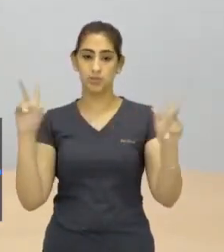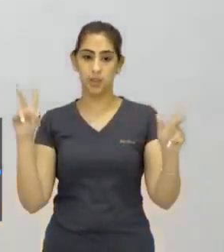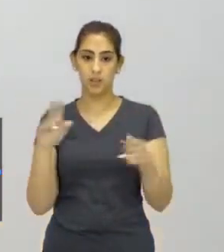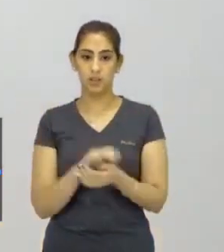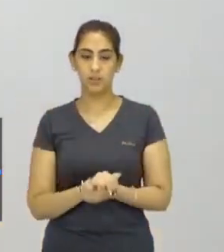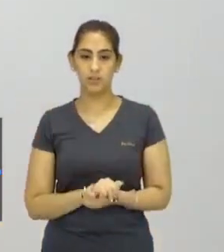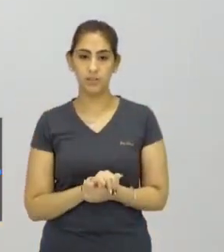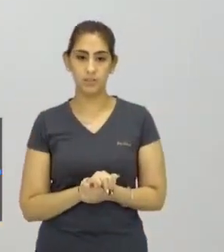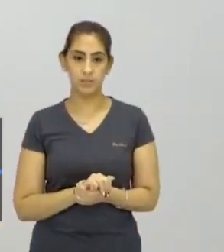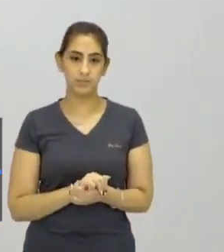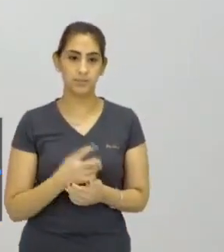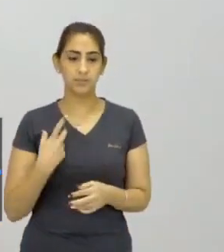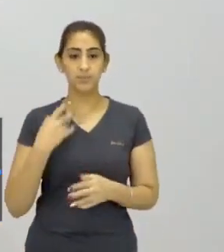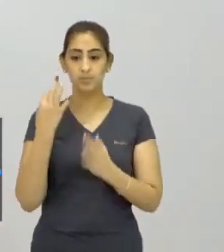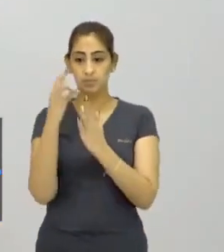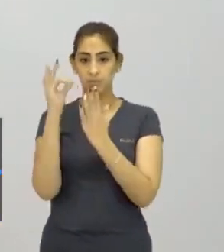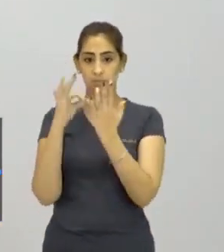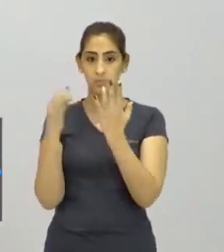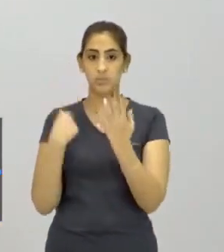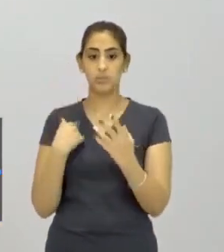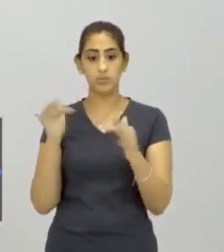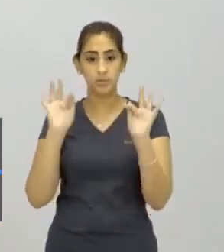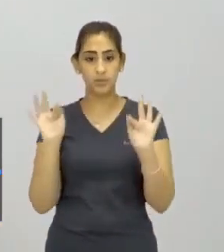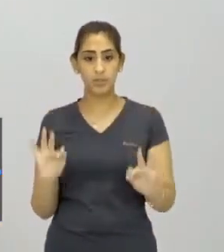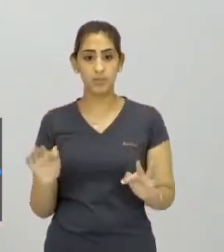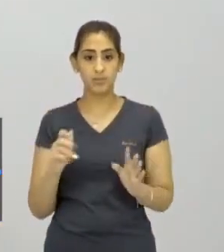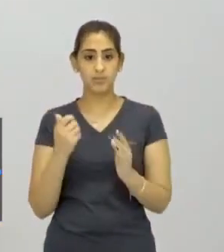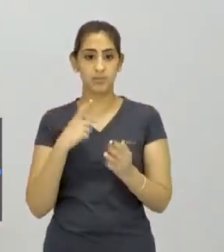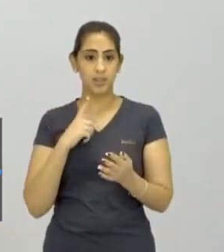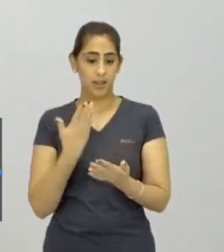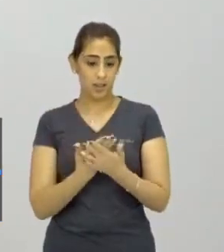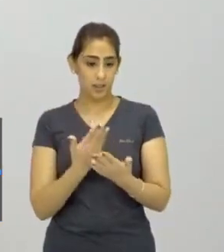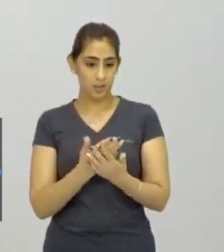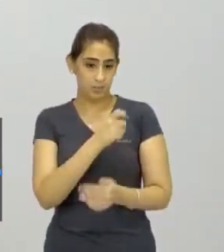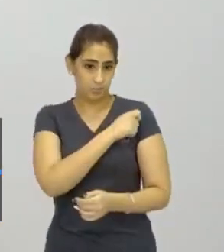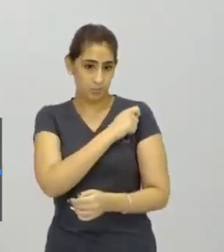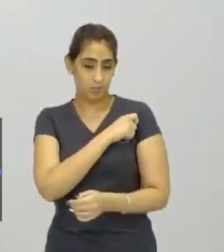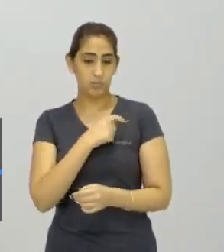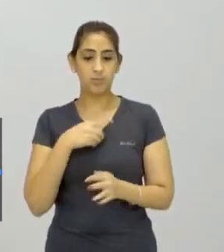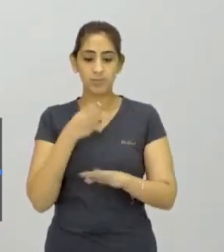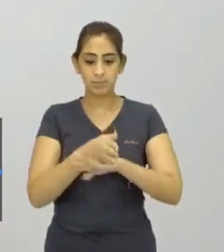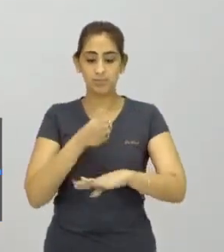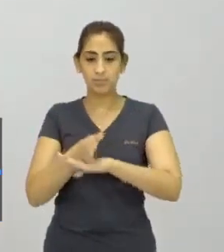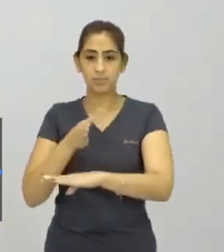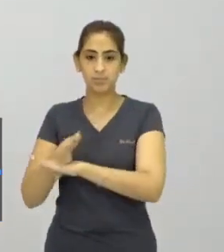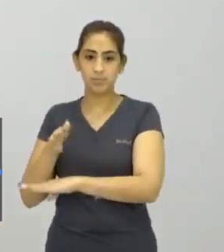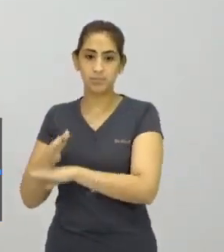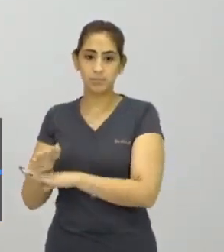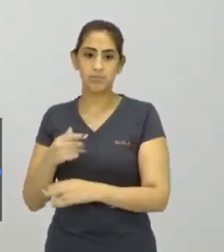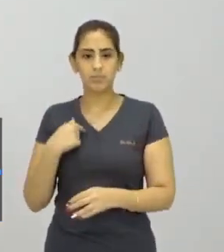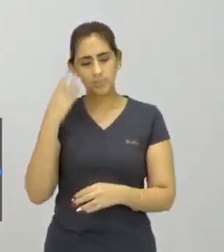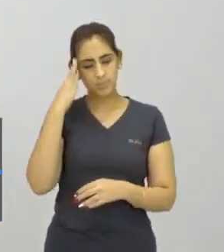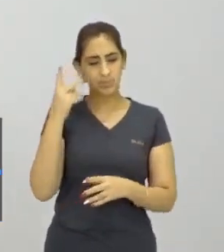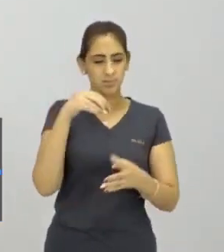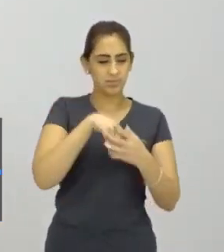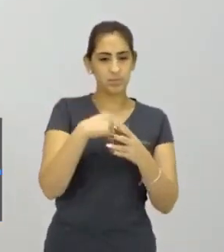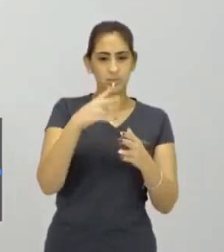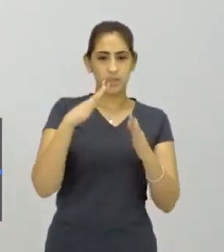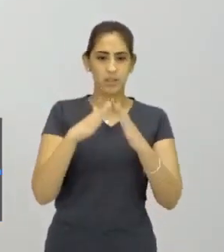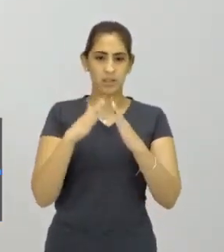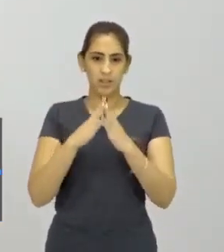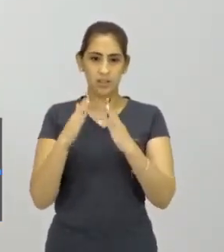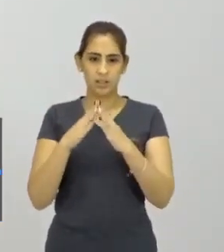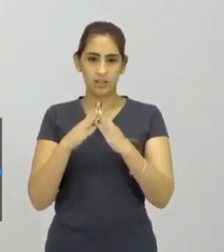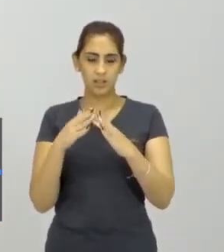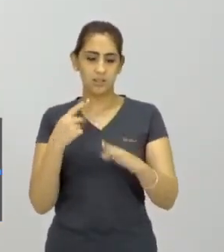Vamos conferir? Vamos, eu fico feliz que tem aluno que participa de todas as atividades. Fico muito feliz com isso. E eu sei que às vezes você está aí assistindo da sua casa, na TV, não